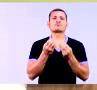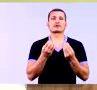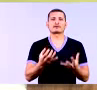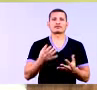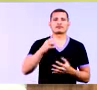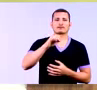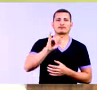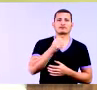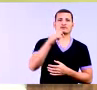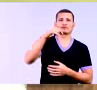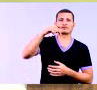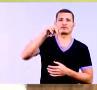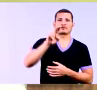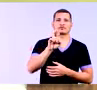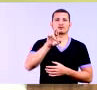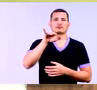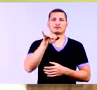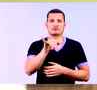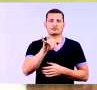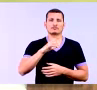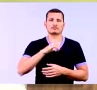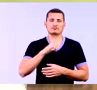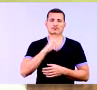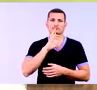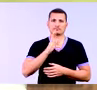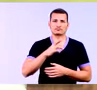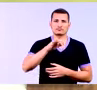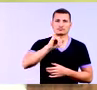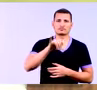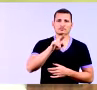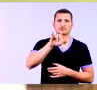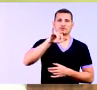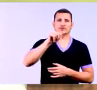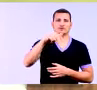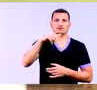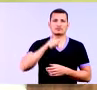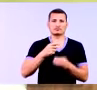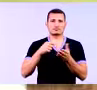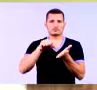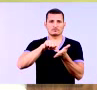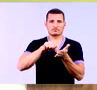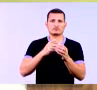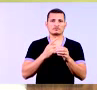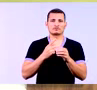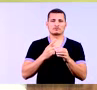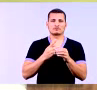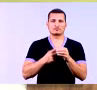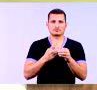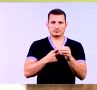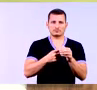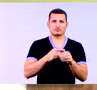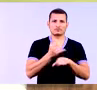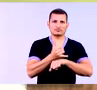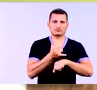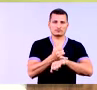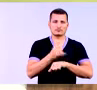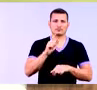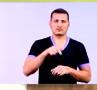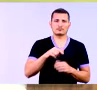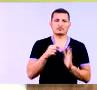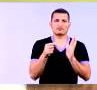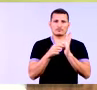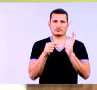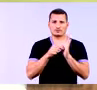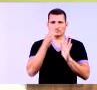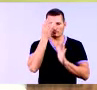também temos aqui a resposta da Juliana, do Polo de Cerejeiras, que diz que é uma ferramenta de fácil instalação e de manipulação.